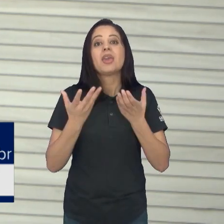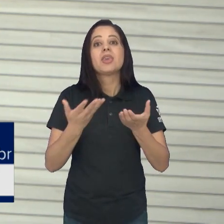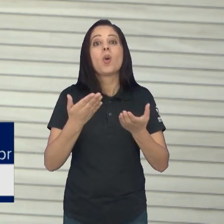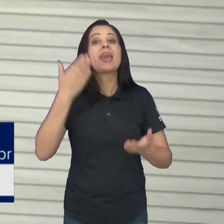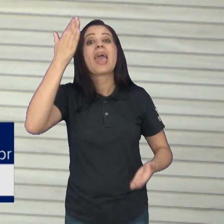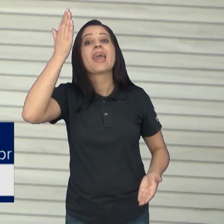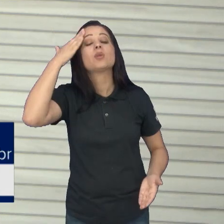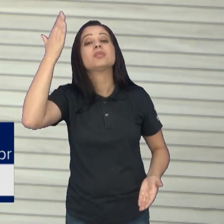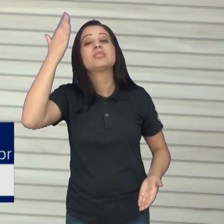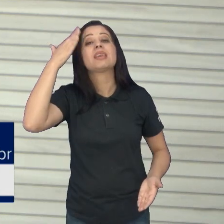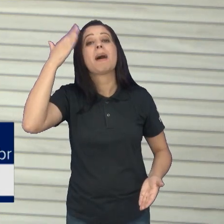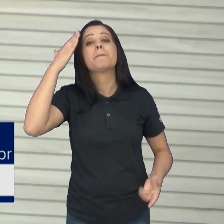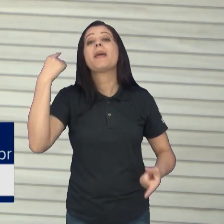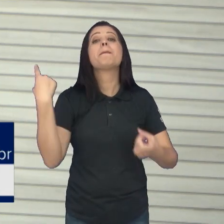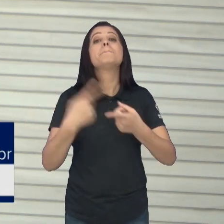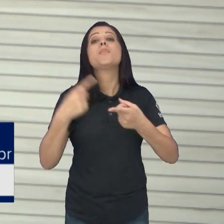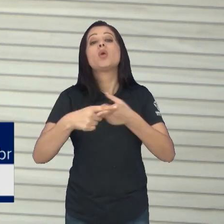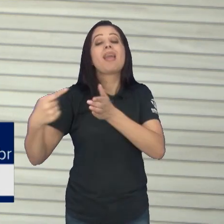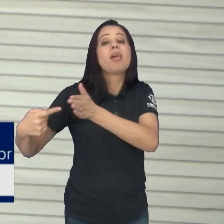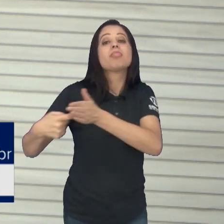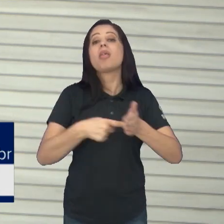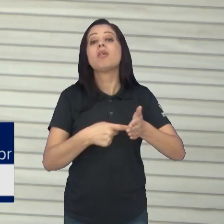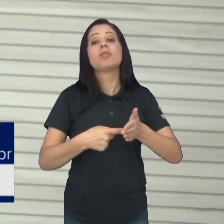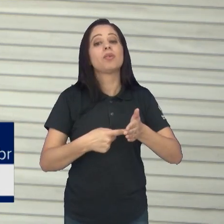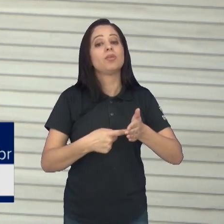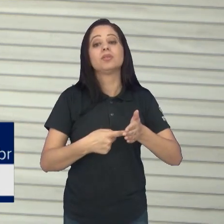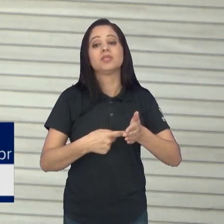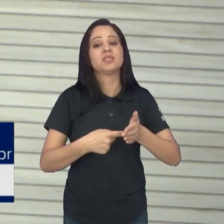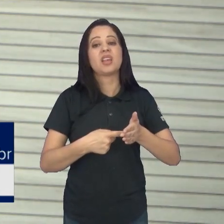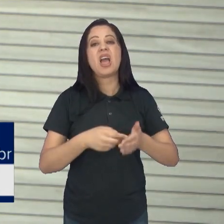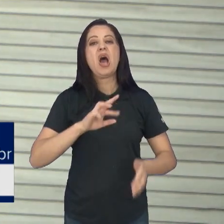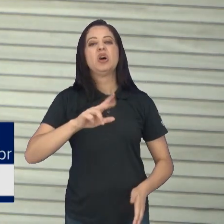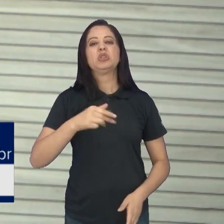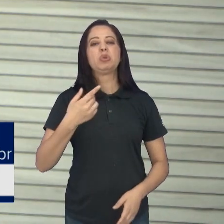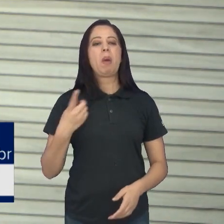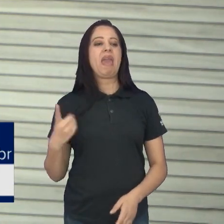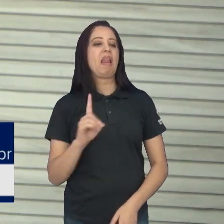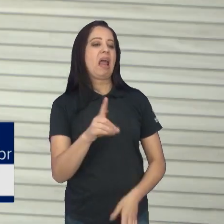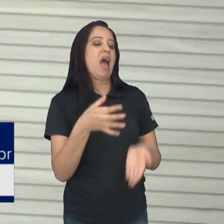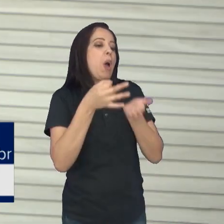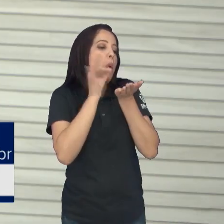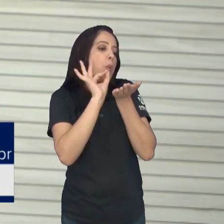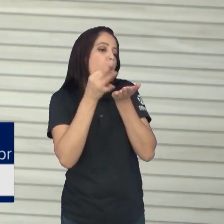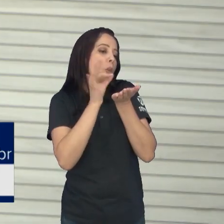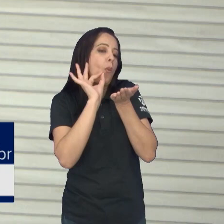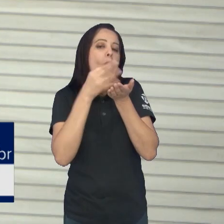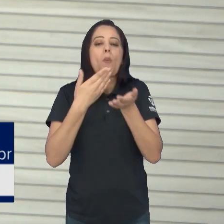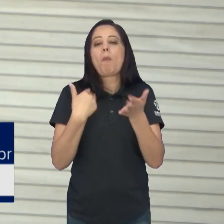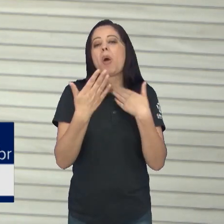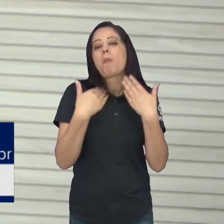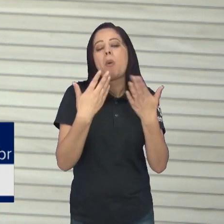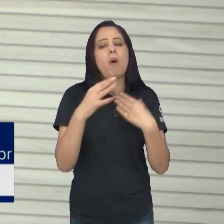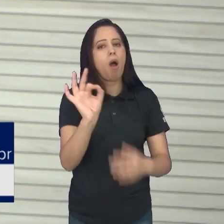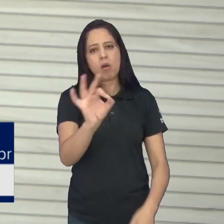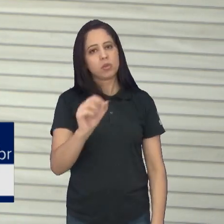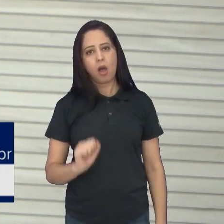caso denunciado pela vereadora Dulce Rita, e não ir lá tomar cafezinho com o presidente de Fundo Social. Não é essa